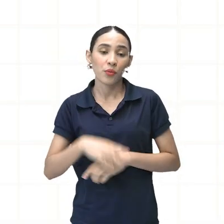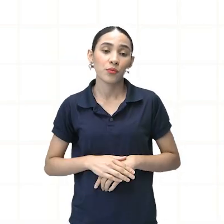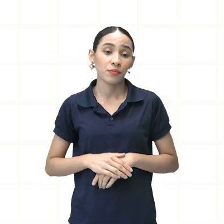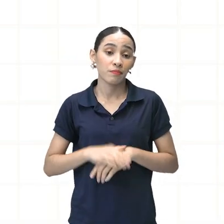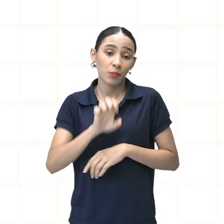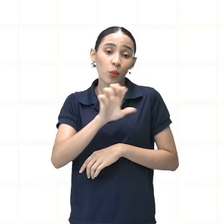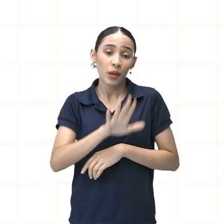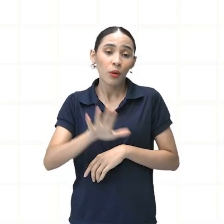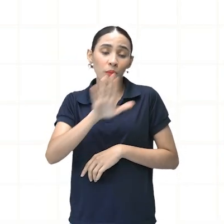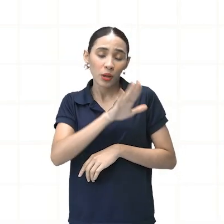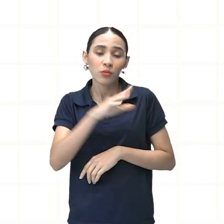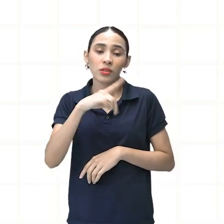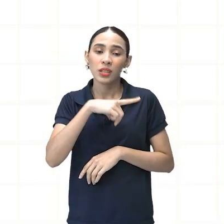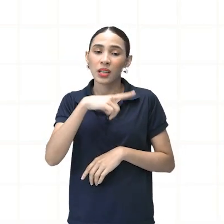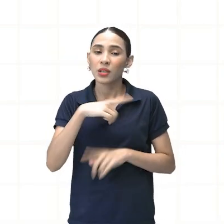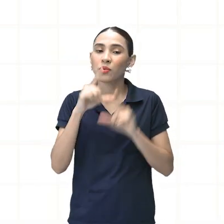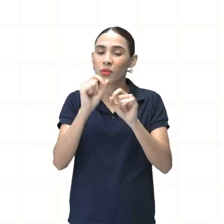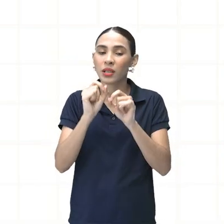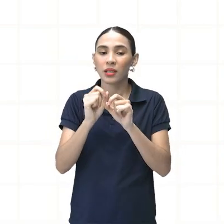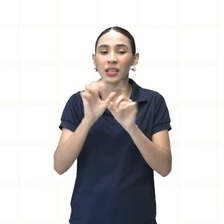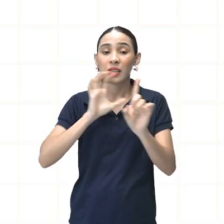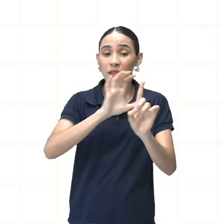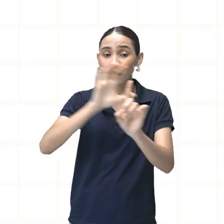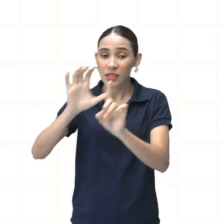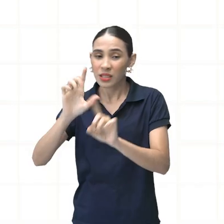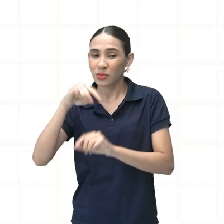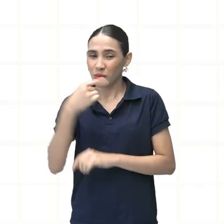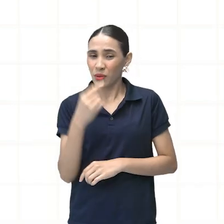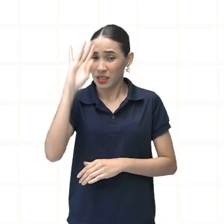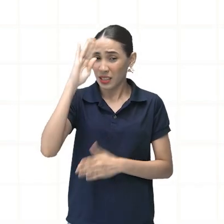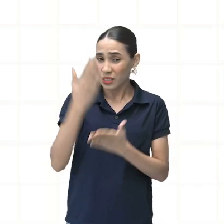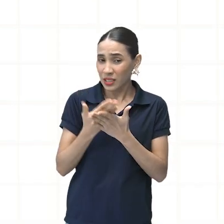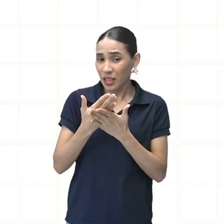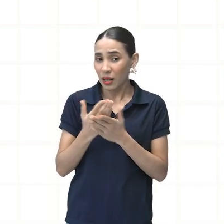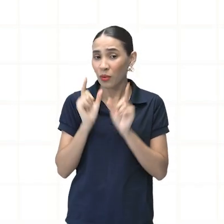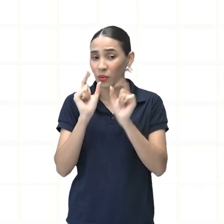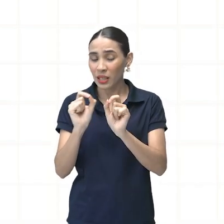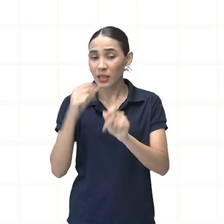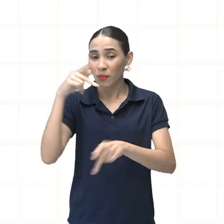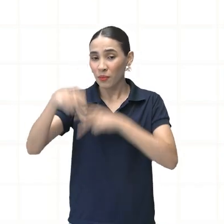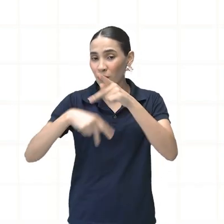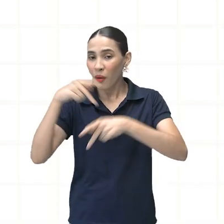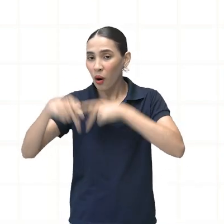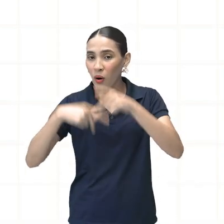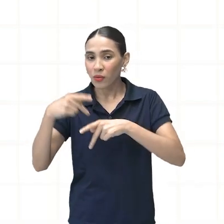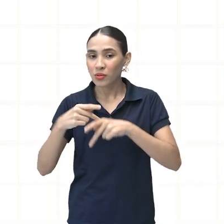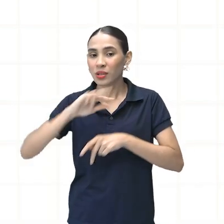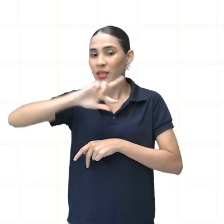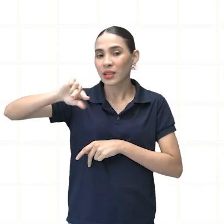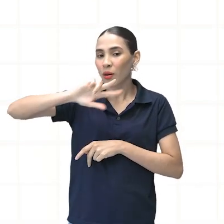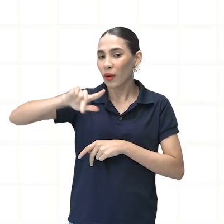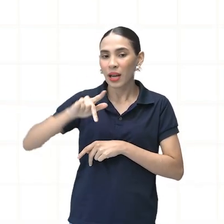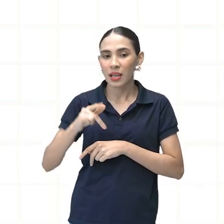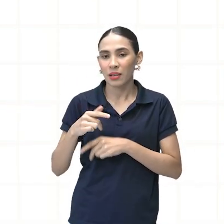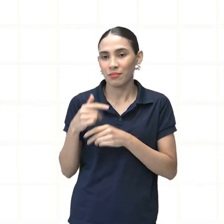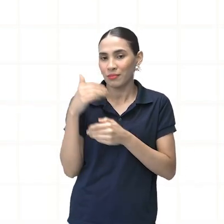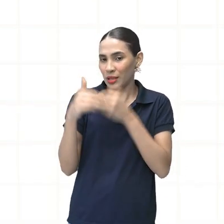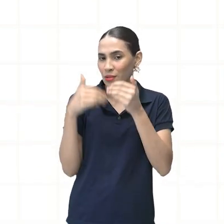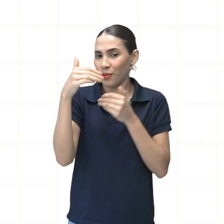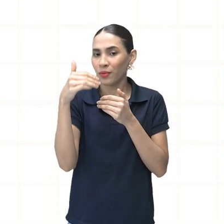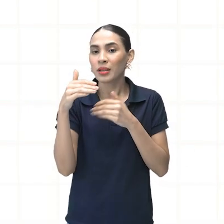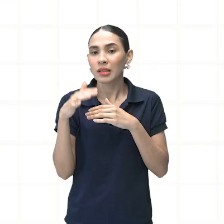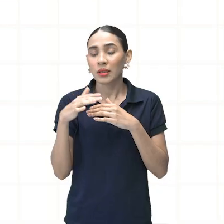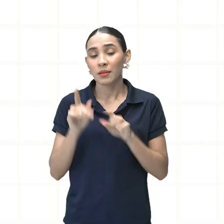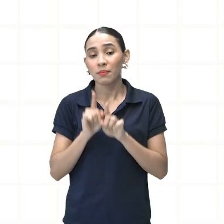os europeus tenham induzido ali a gente a acreditar que essas civilizações não eram tão desenvolvidas,